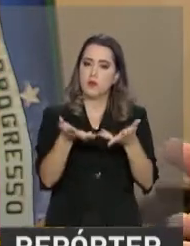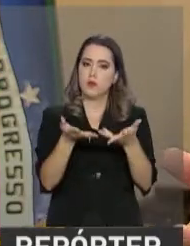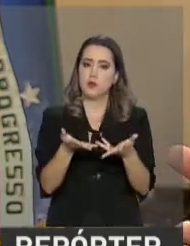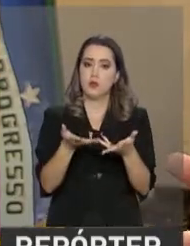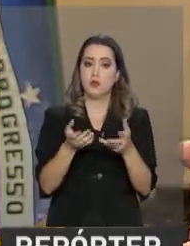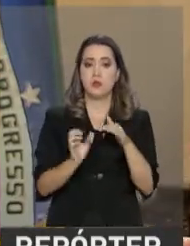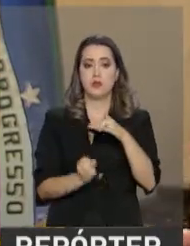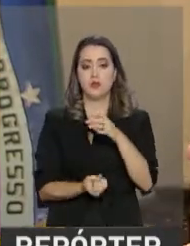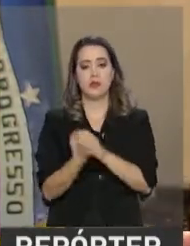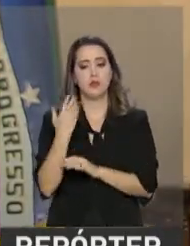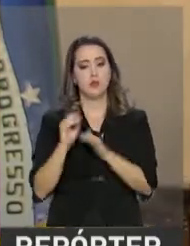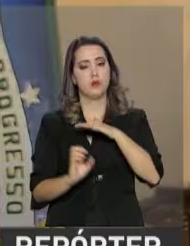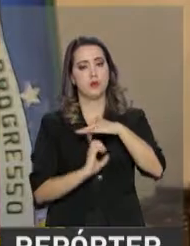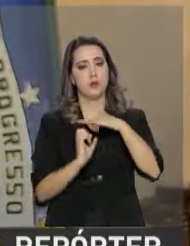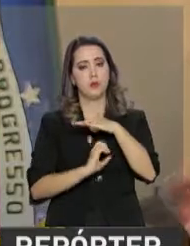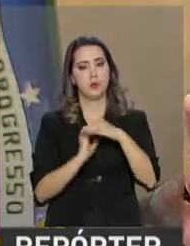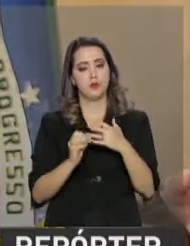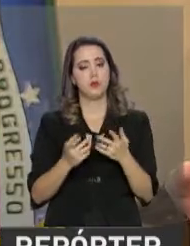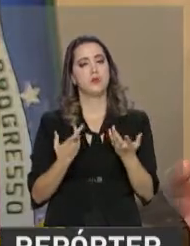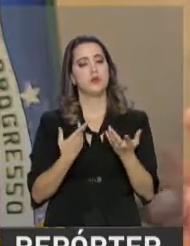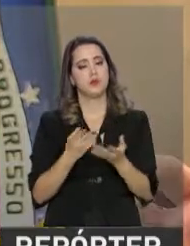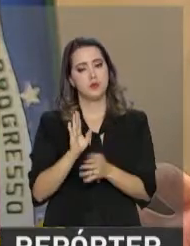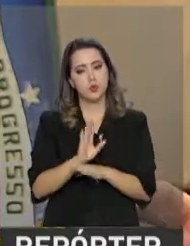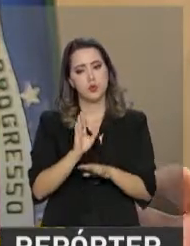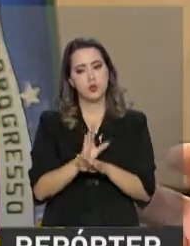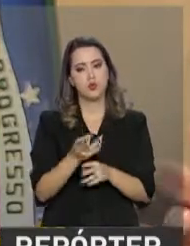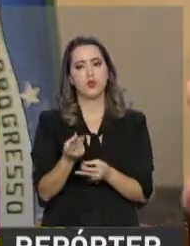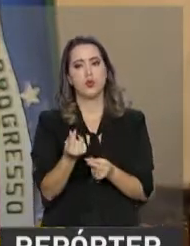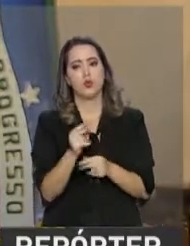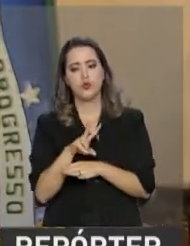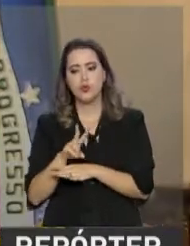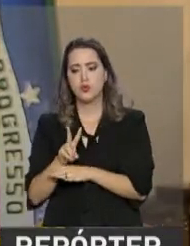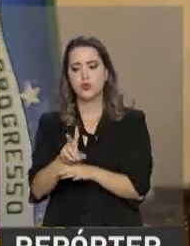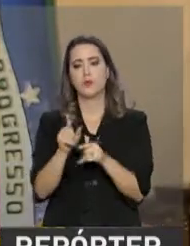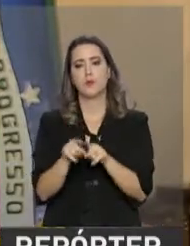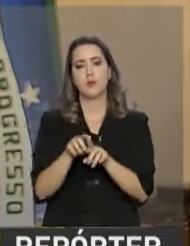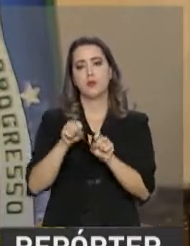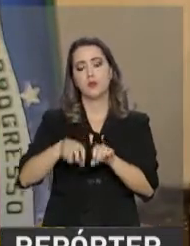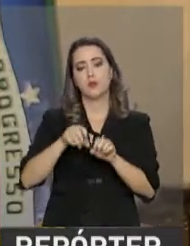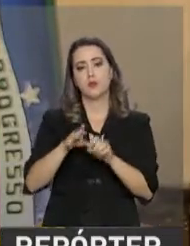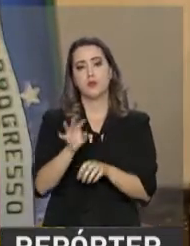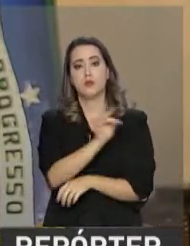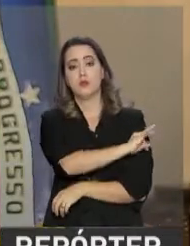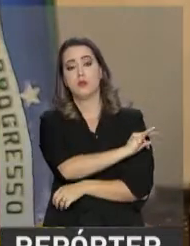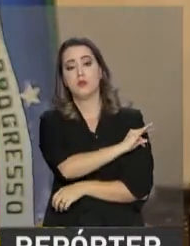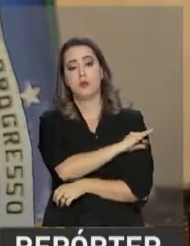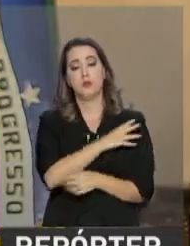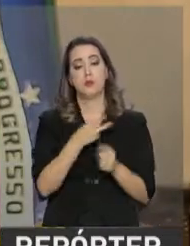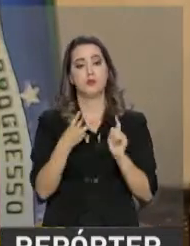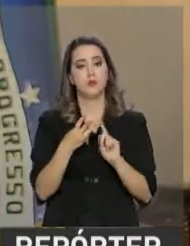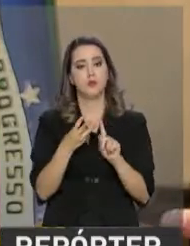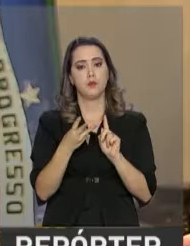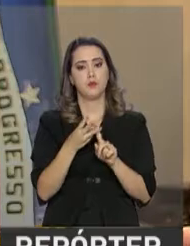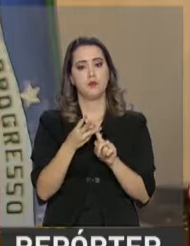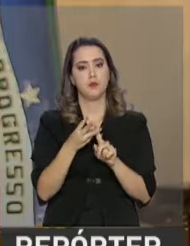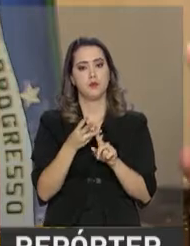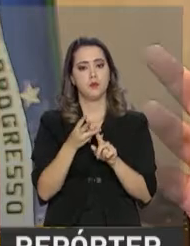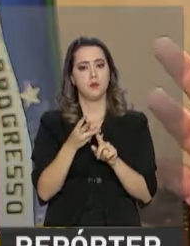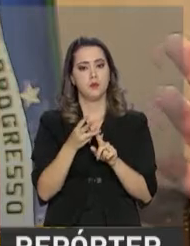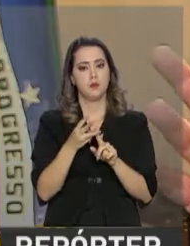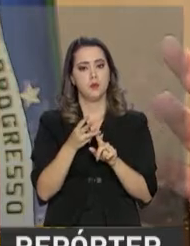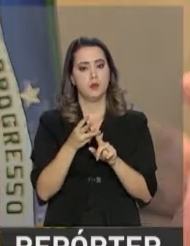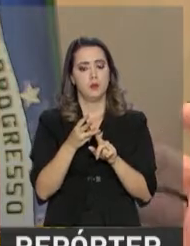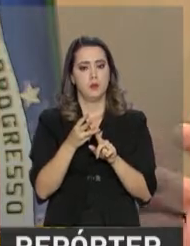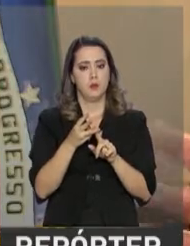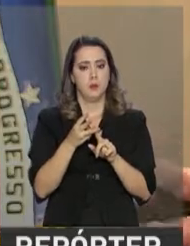empreendedorismo através do fornecimento de microcrédito e orientação técnica para o empreendimento e o terceiro é